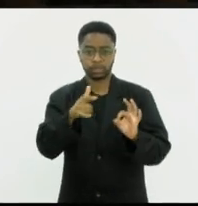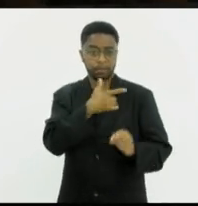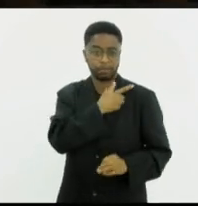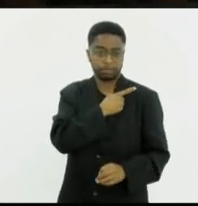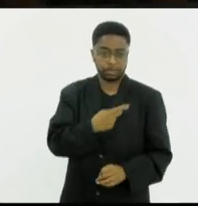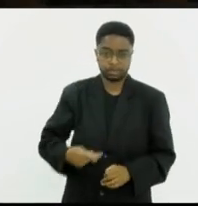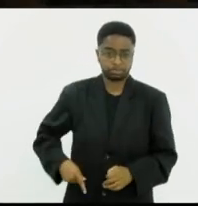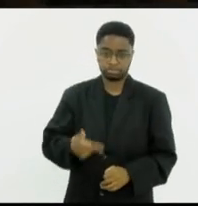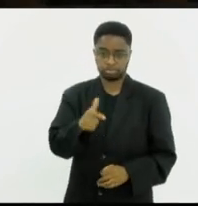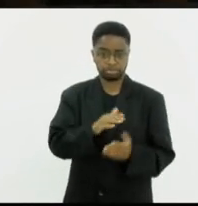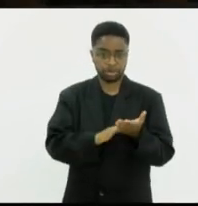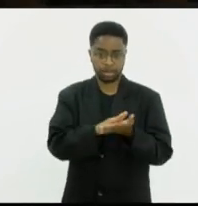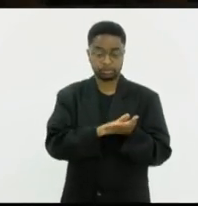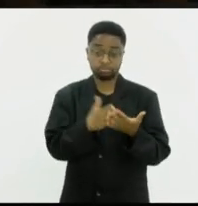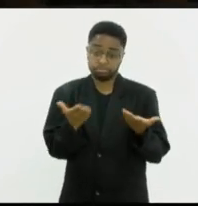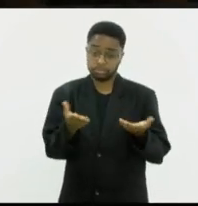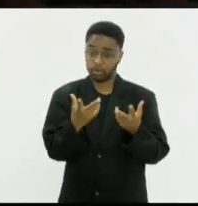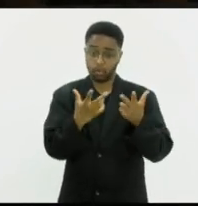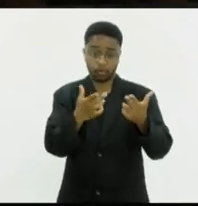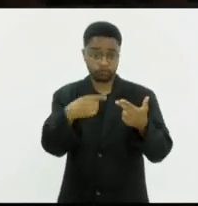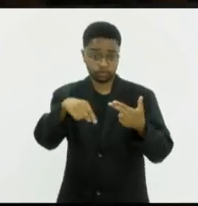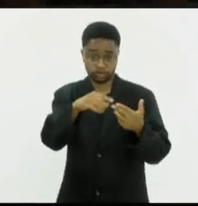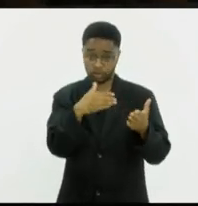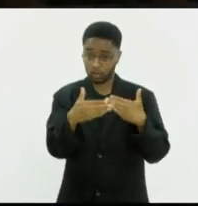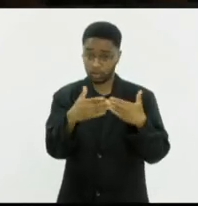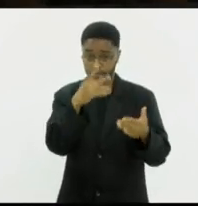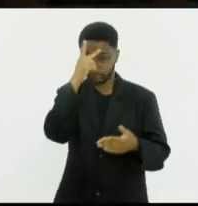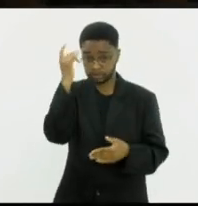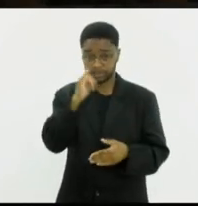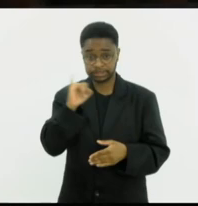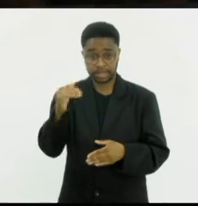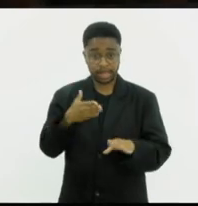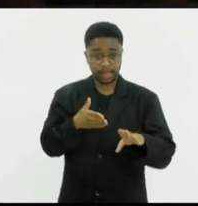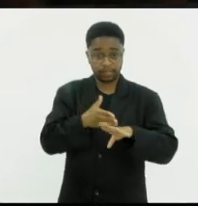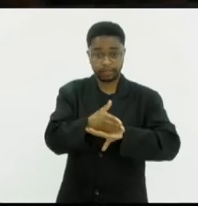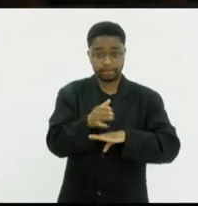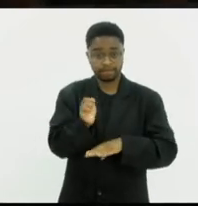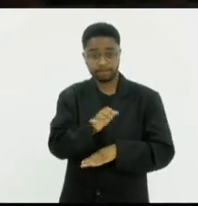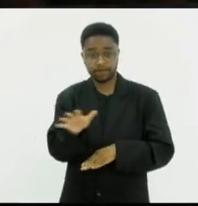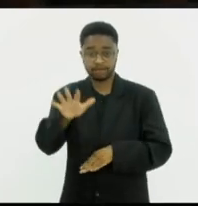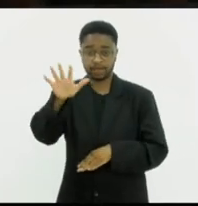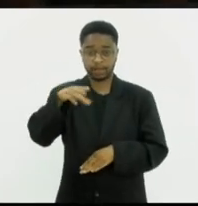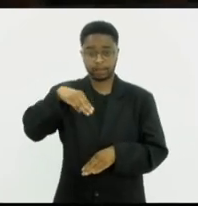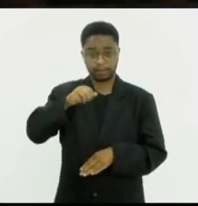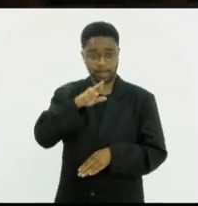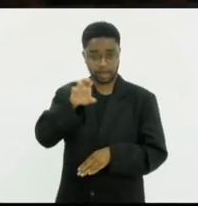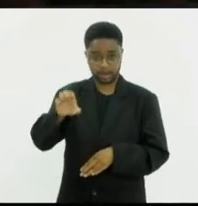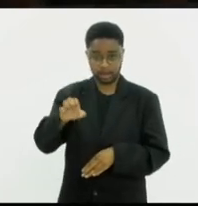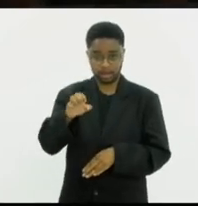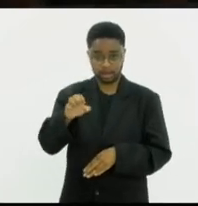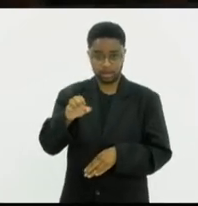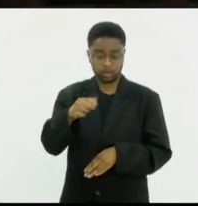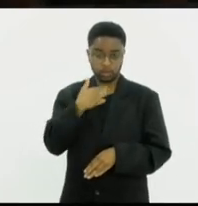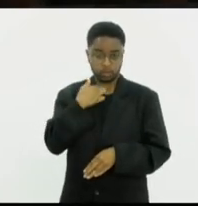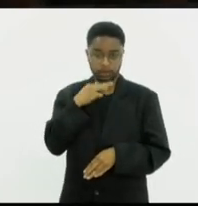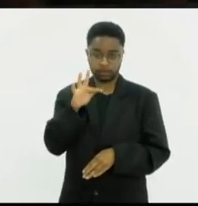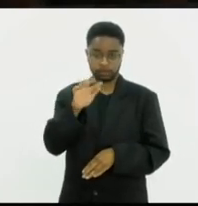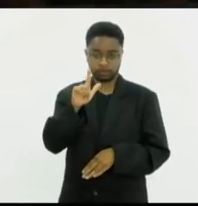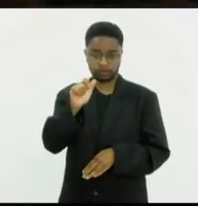Tente qualquer um dos senhores aqui entrar a qualquer hora na favela da Maré. Mas não vale ser o Flávio Dino.